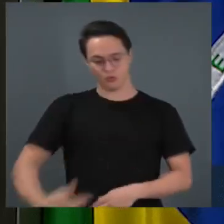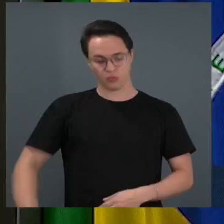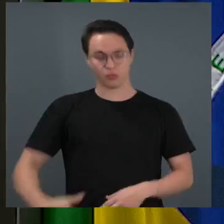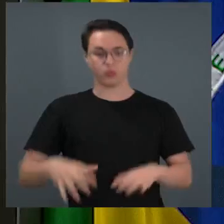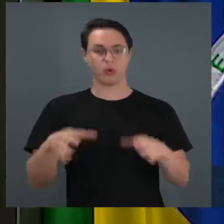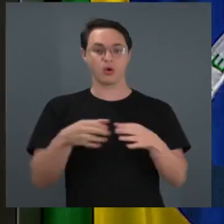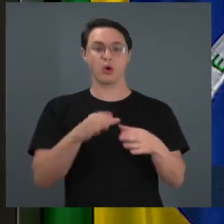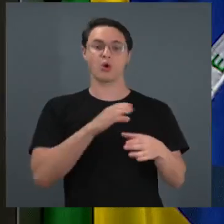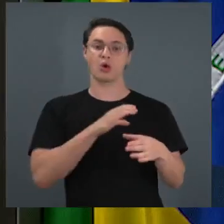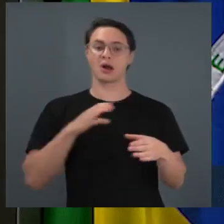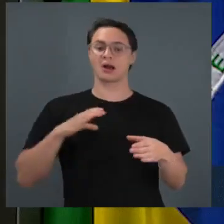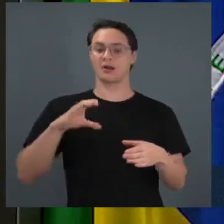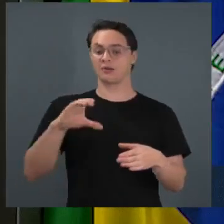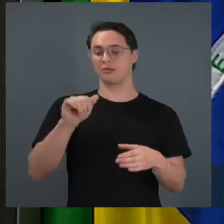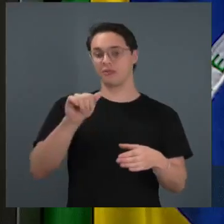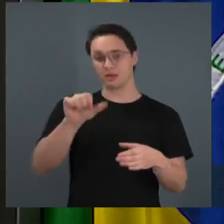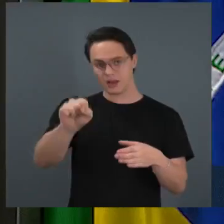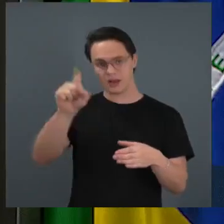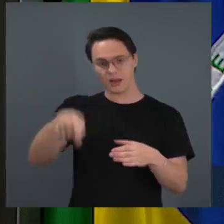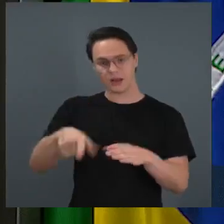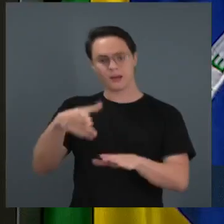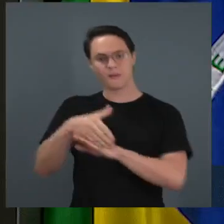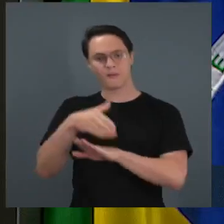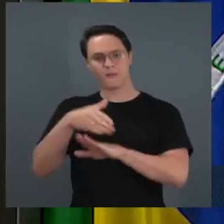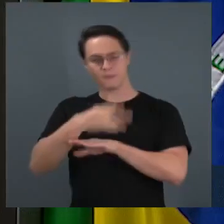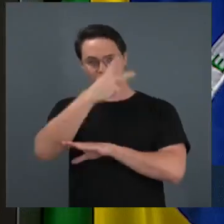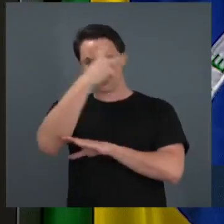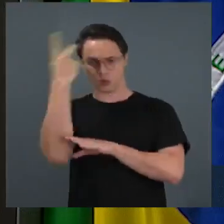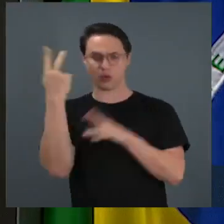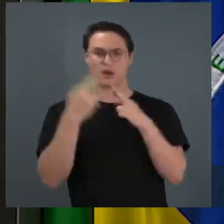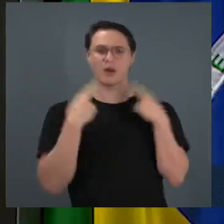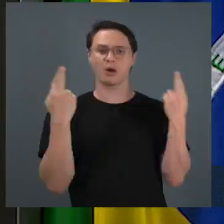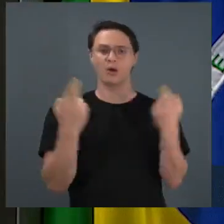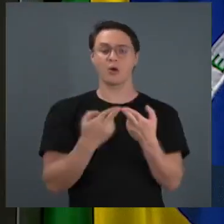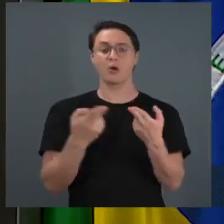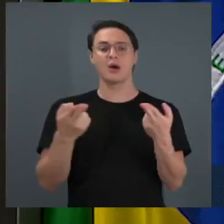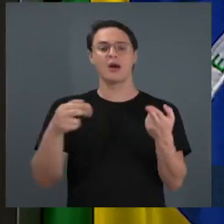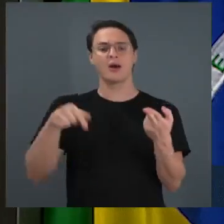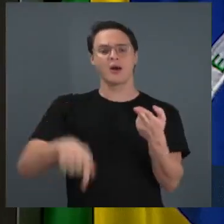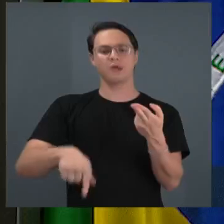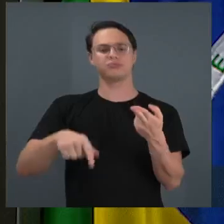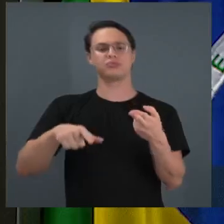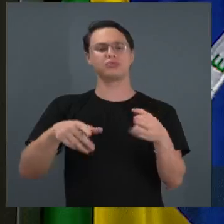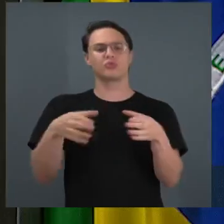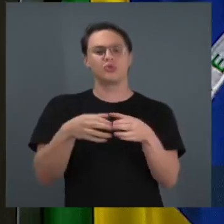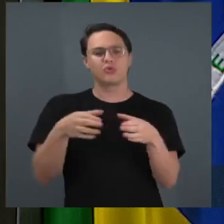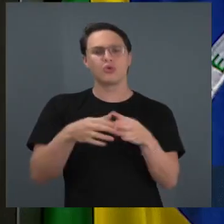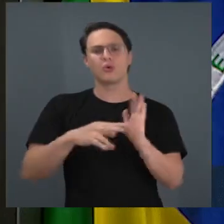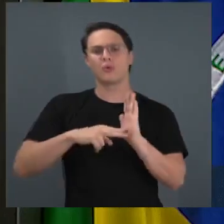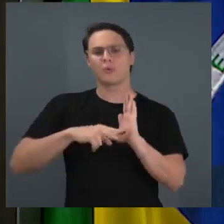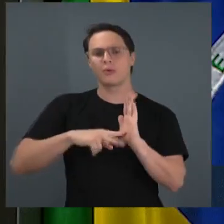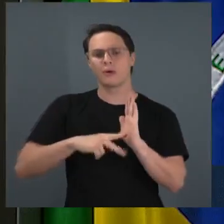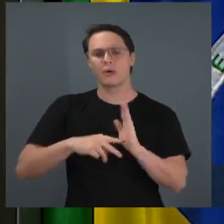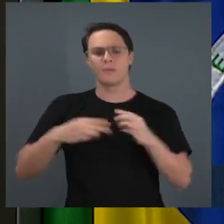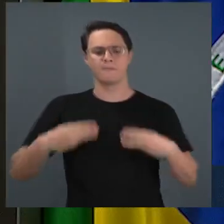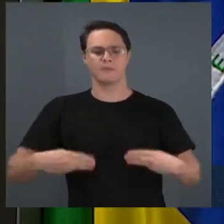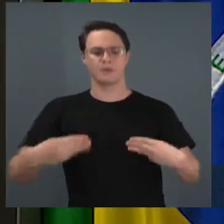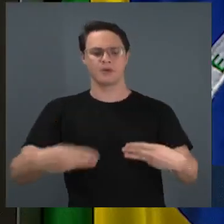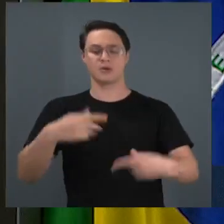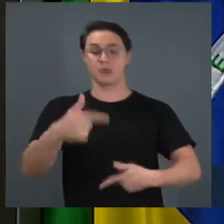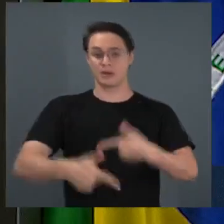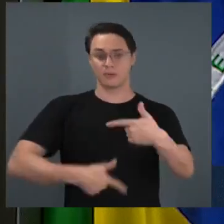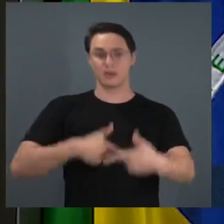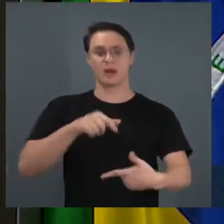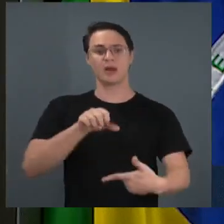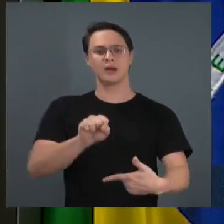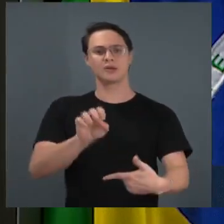Assuntos Sociais, com a participação de representantes de entidades sindicais, Ministério do Trabalho, Supremo Tribunal